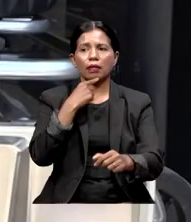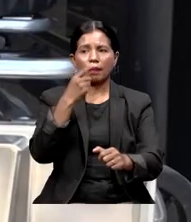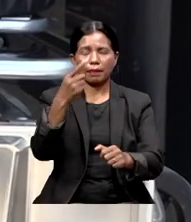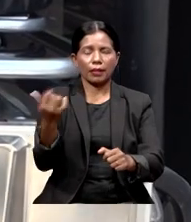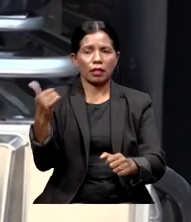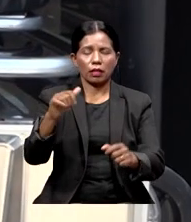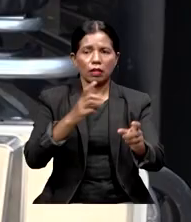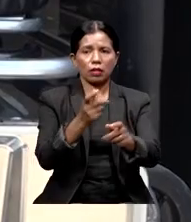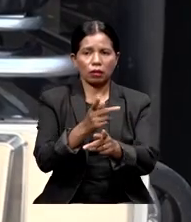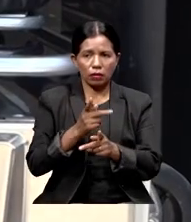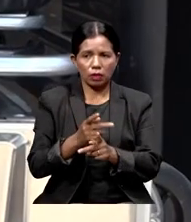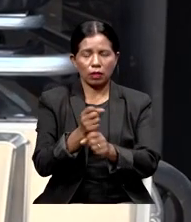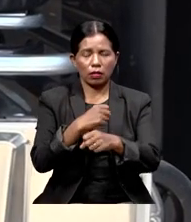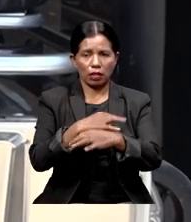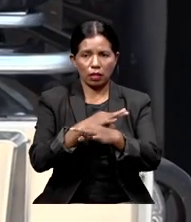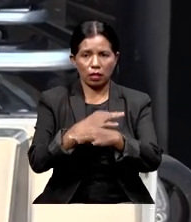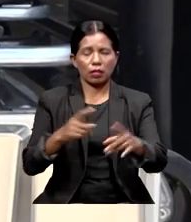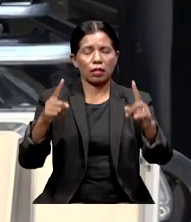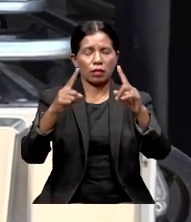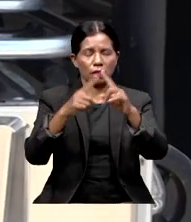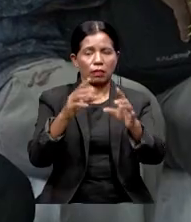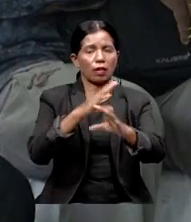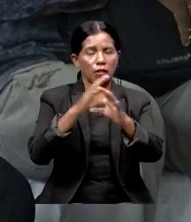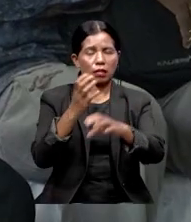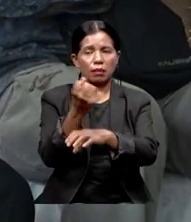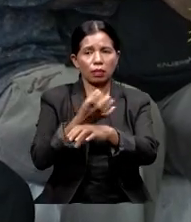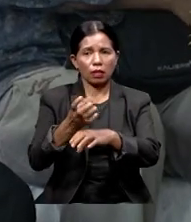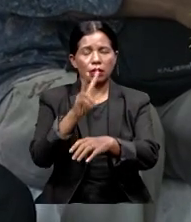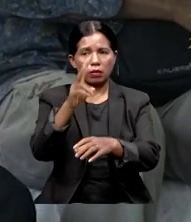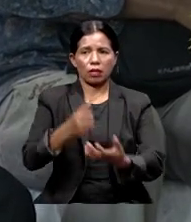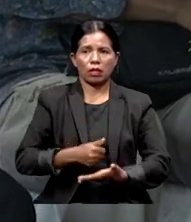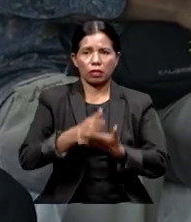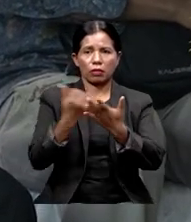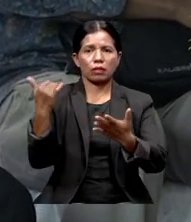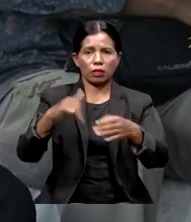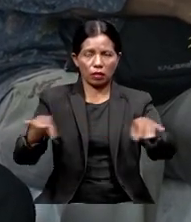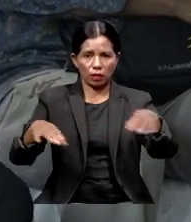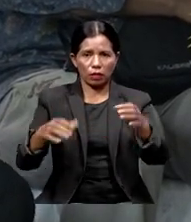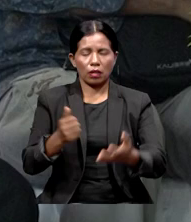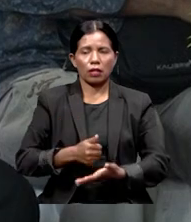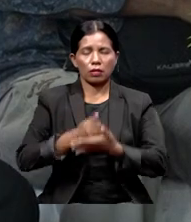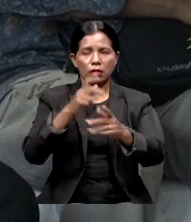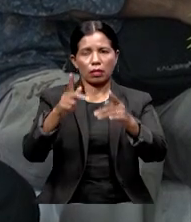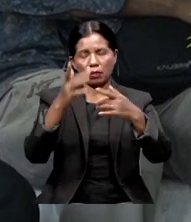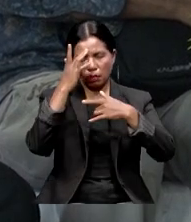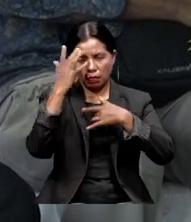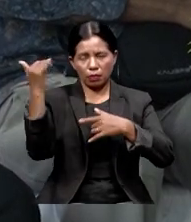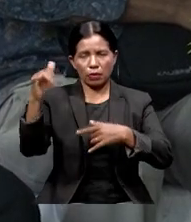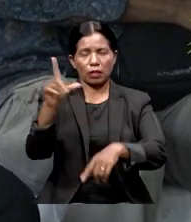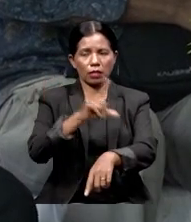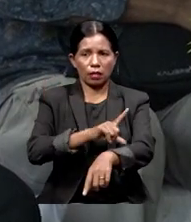sira se cuidado no halo manutenção ba ambulância ruane nune bele ajuda sira ni serviço hodi atende paciente moras